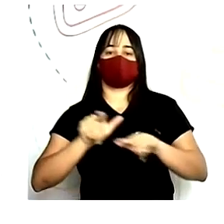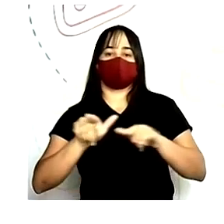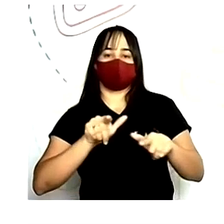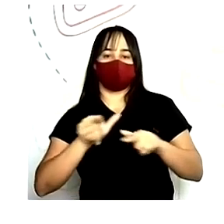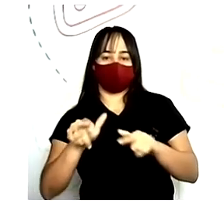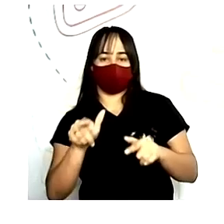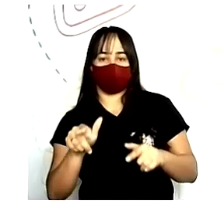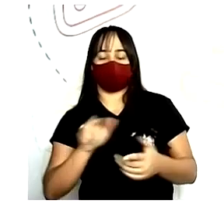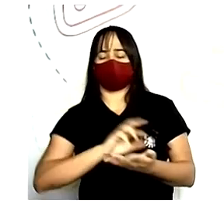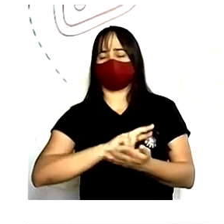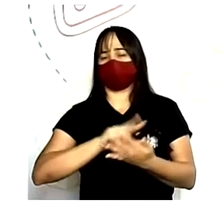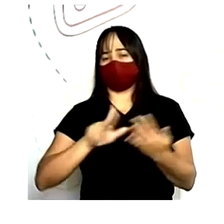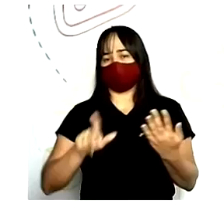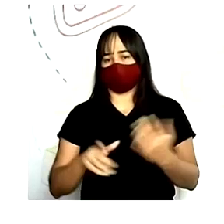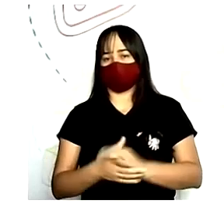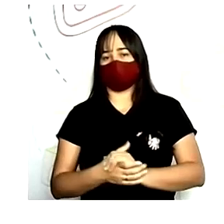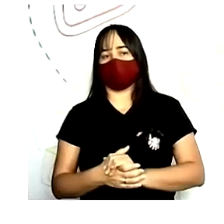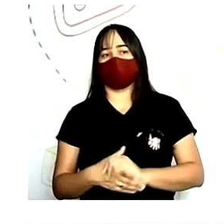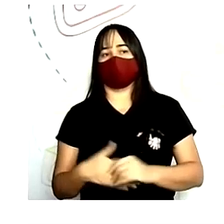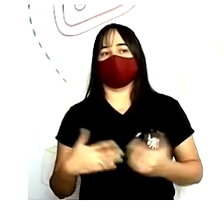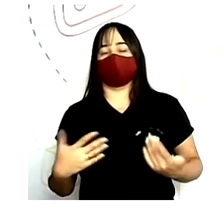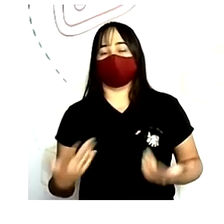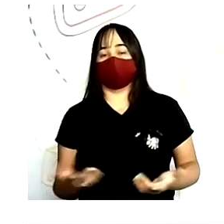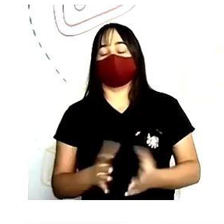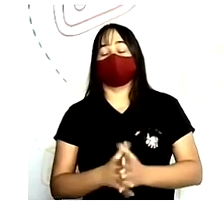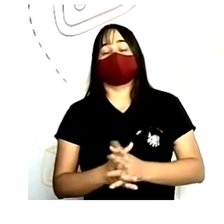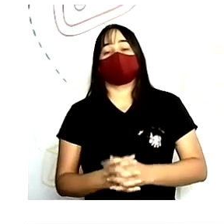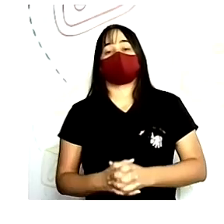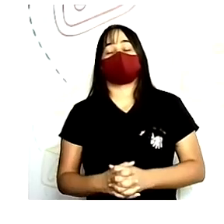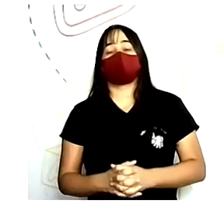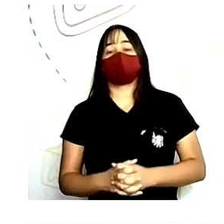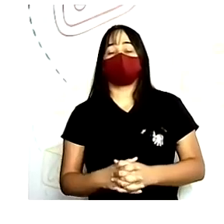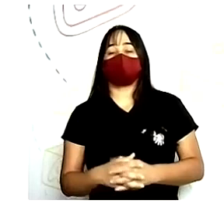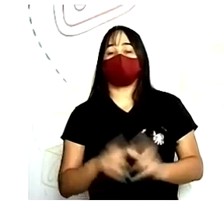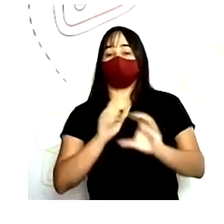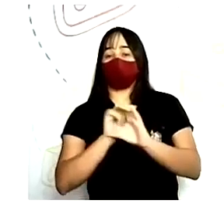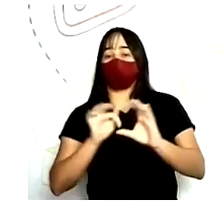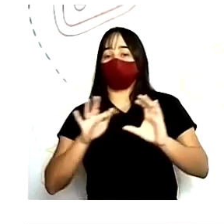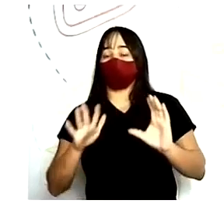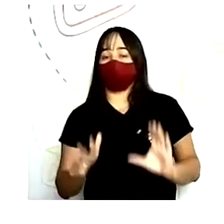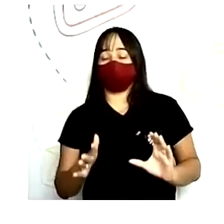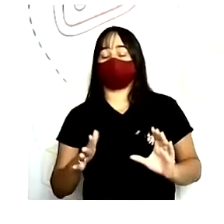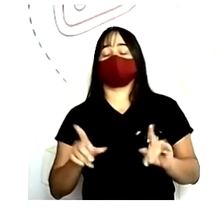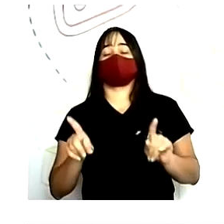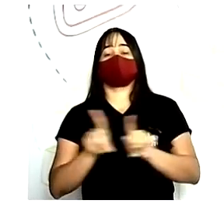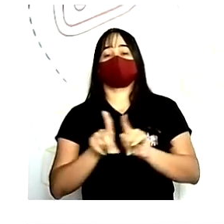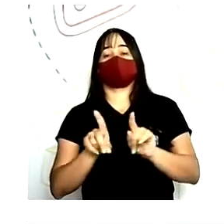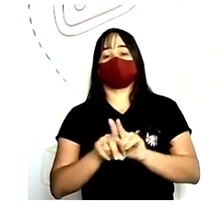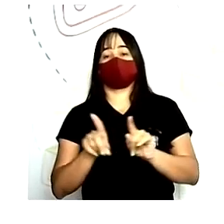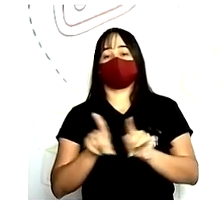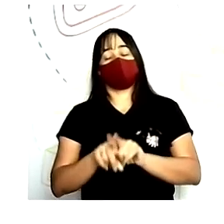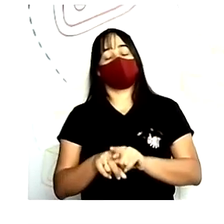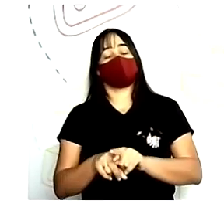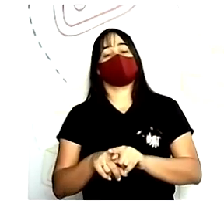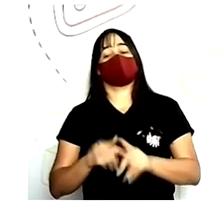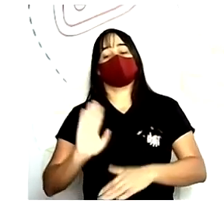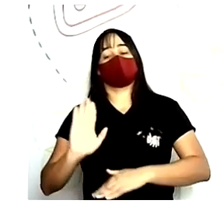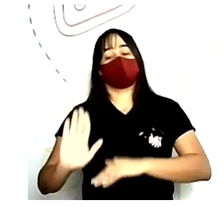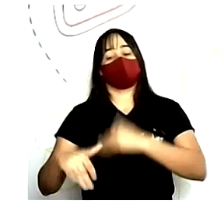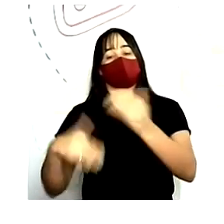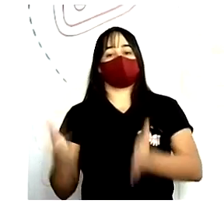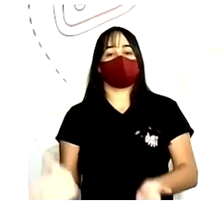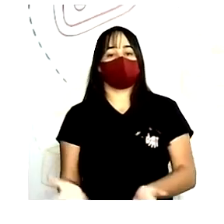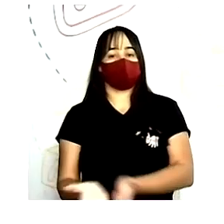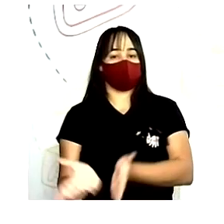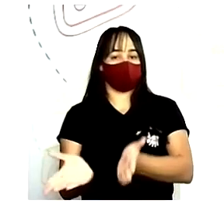etc. Bem, esses fatores aí contribuem para a perpetuação da pobreza. Por quê?